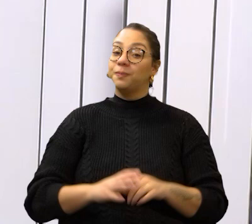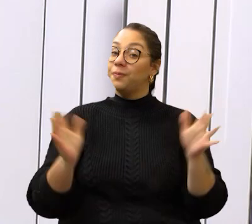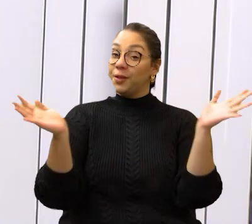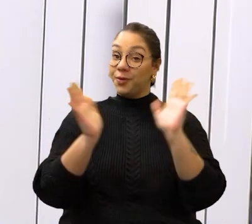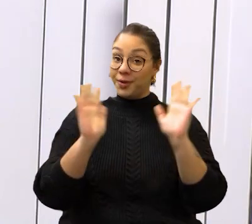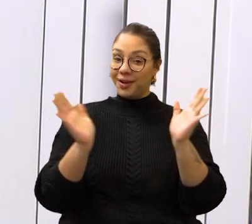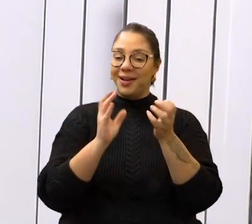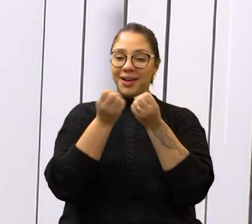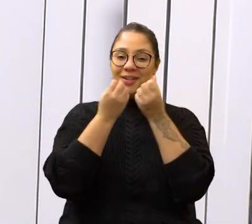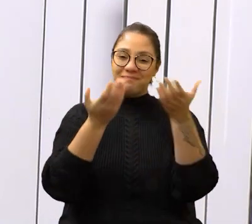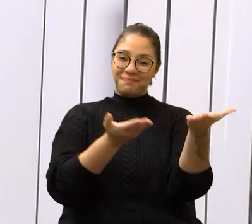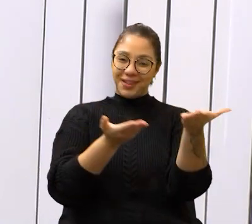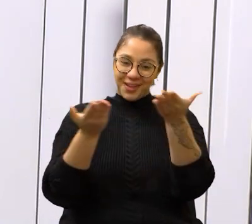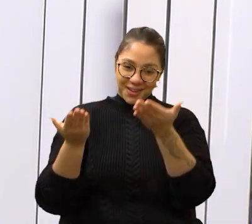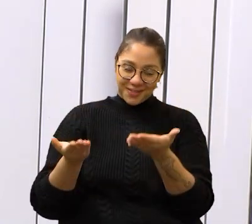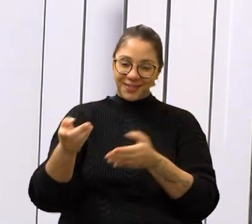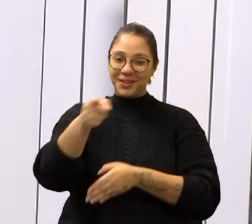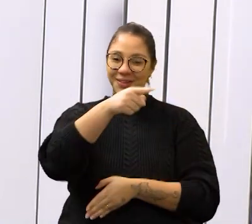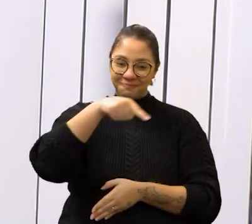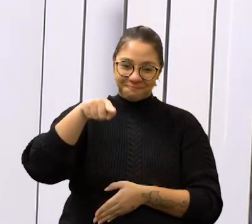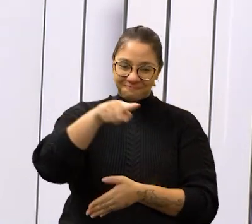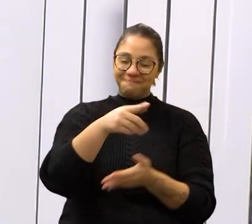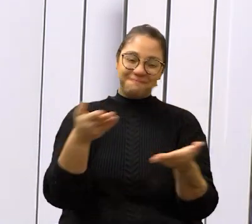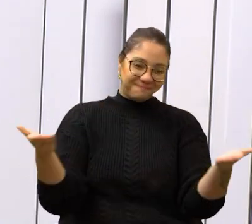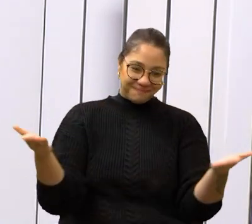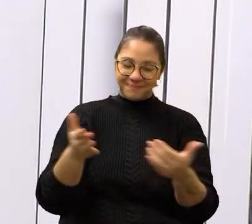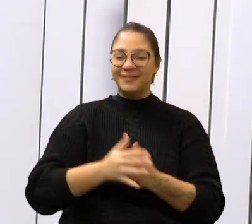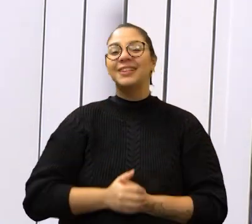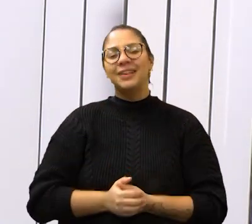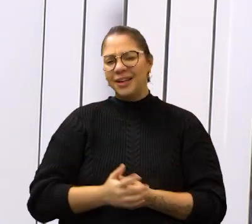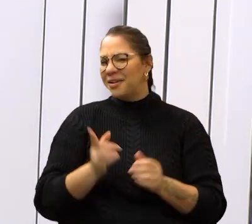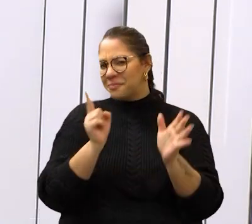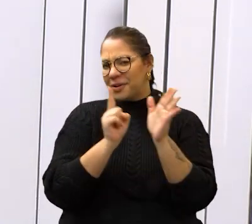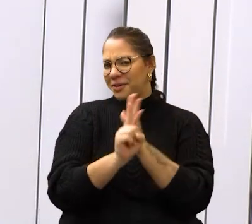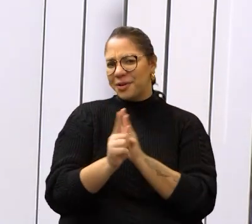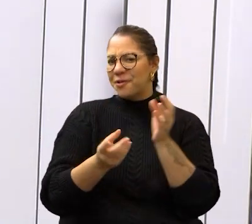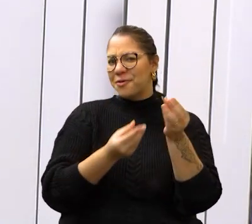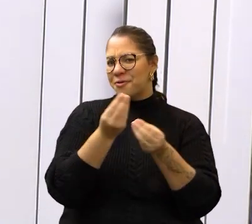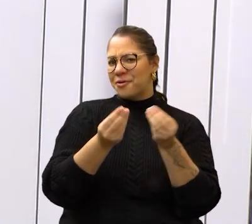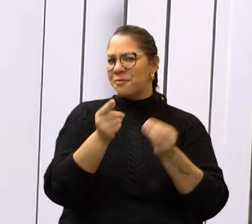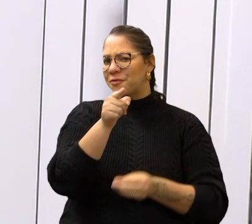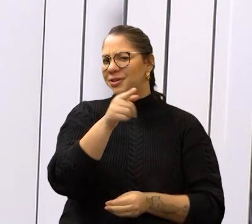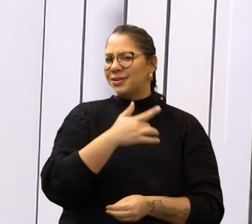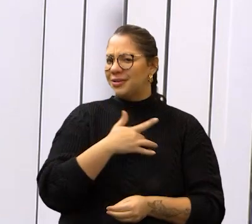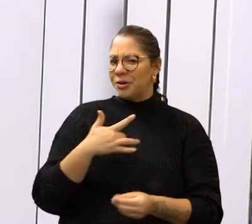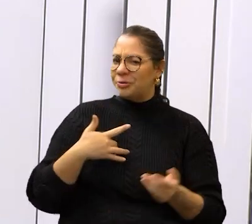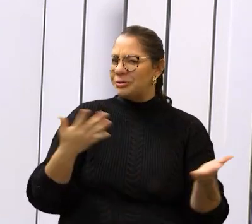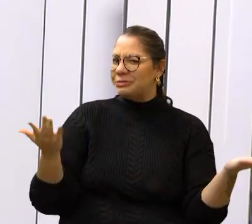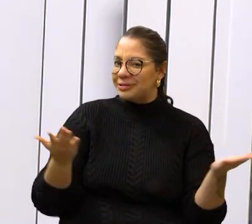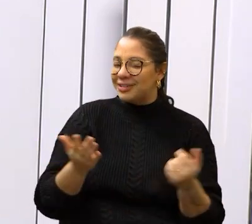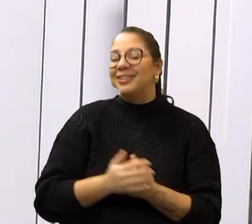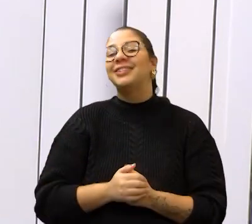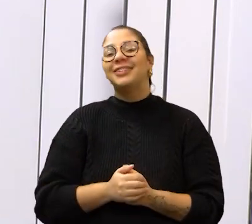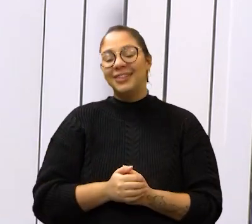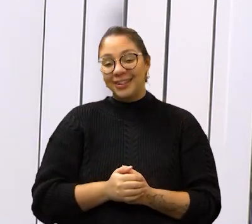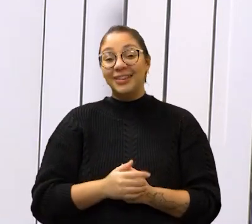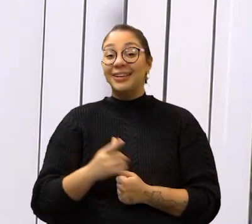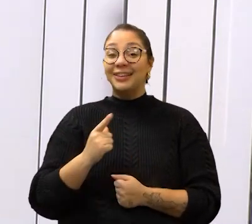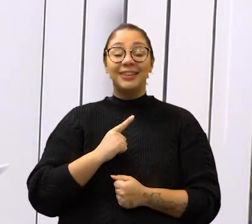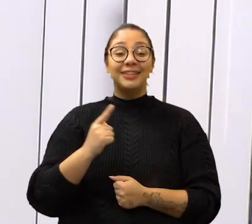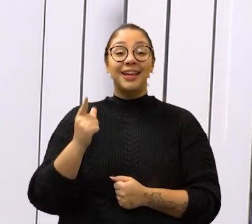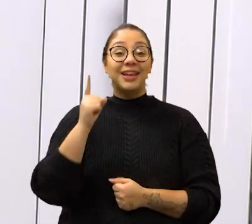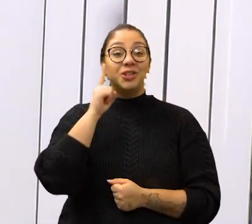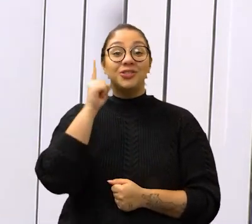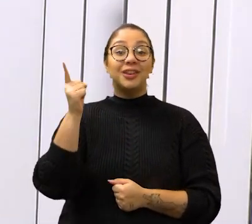Olá, seja bem-vindo, seja bem-vinda. Quero te perguntar como é que anda a sua saúde, hein? Embora temos várias datas que